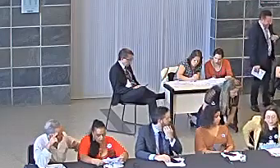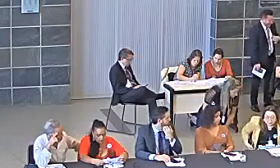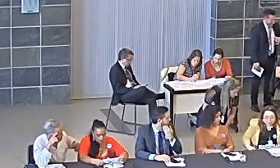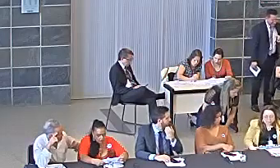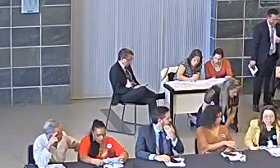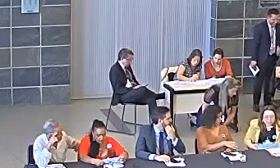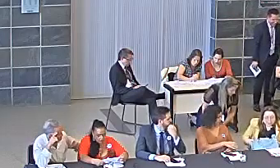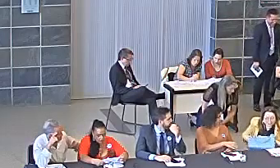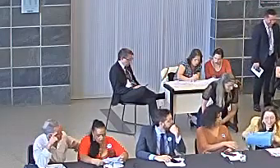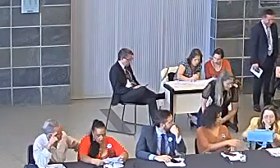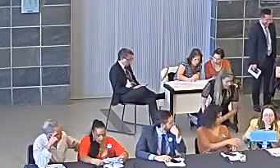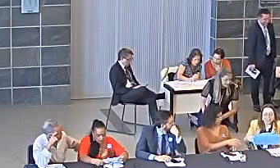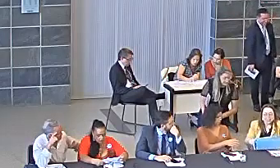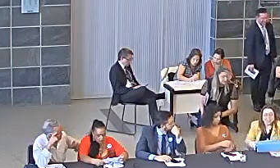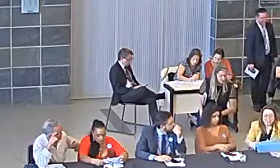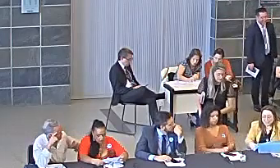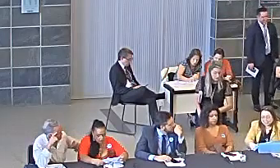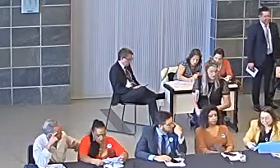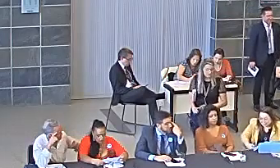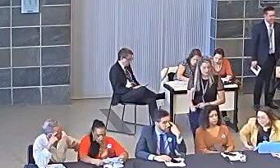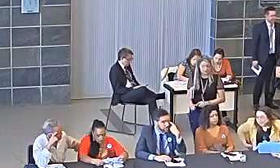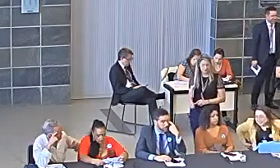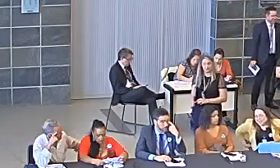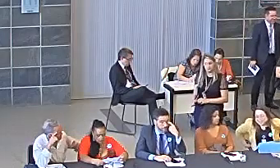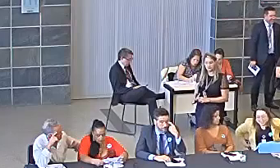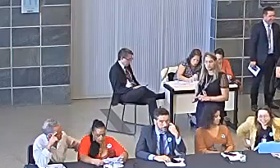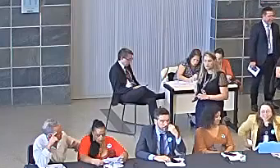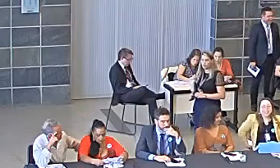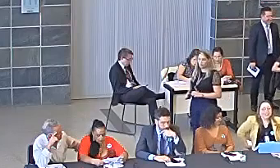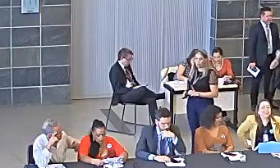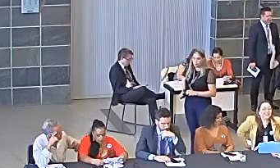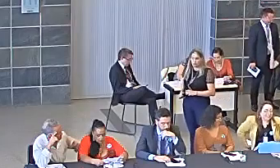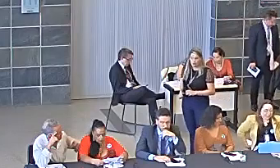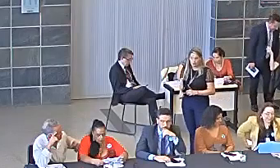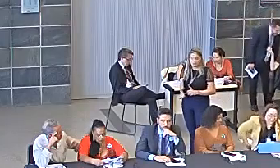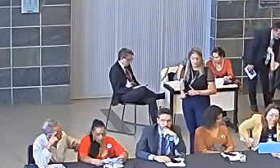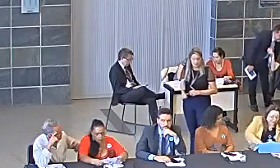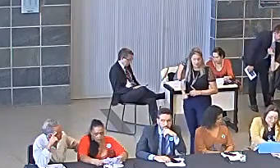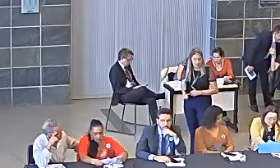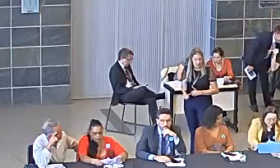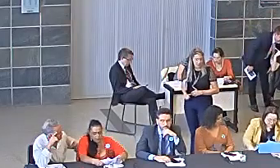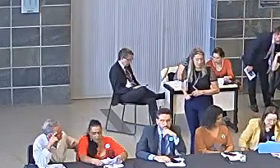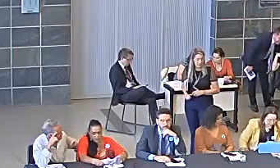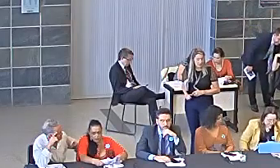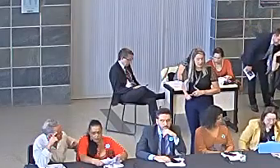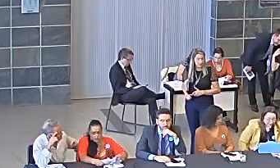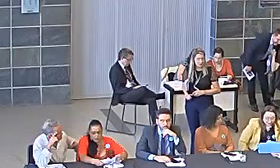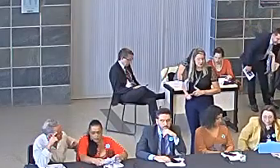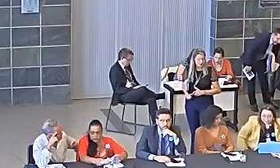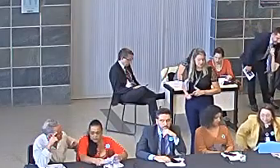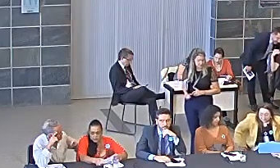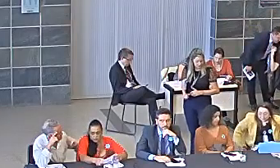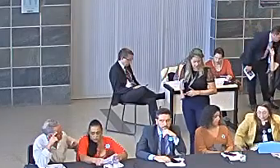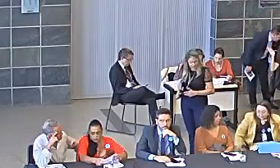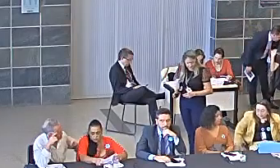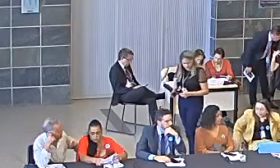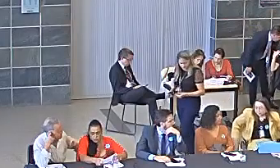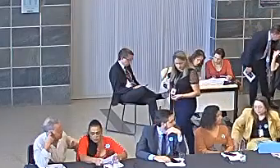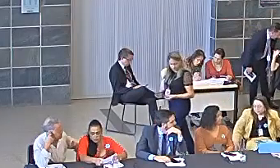desse vale transporte ou não. Tem que ser ligado na saúde e na área social. Eu estava pensando